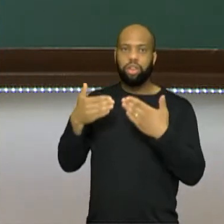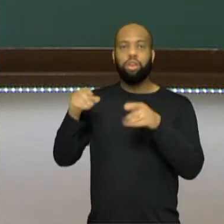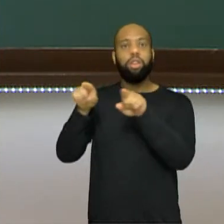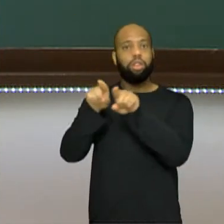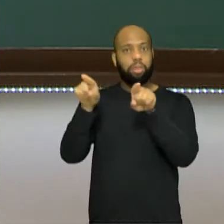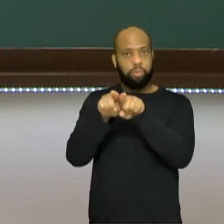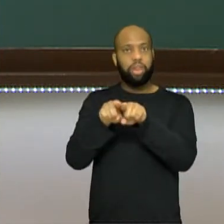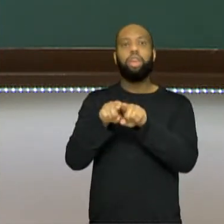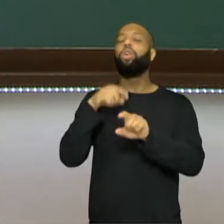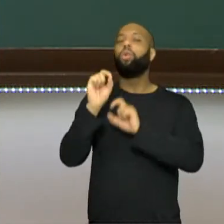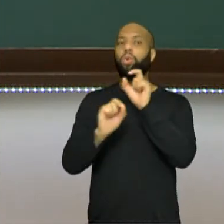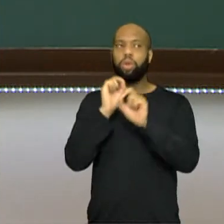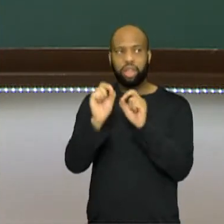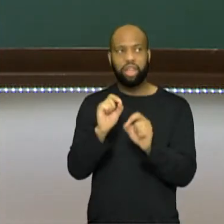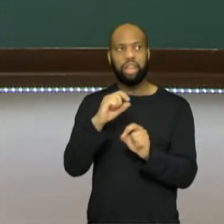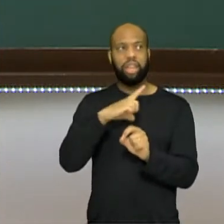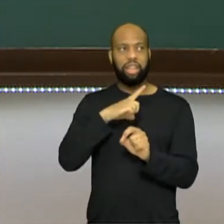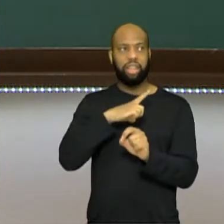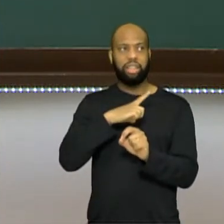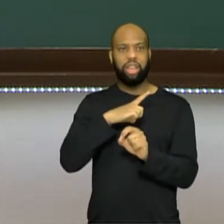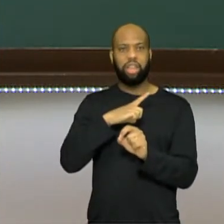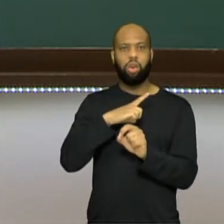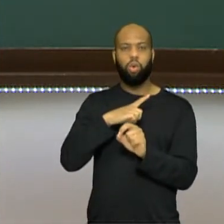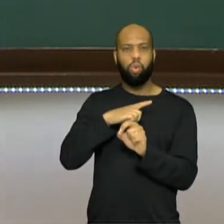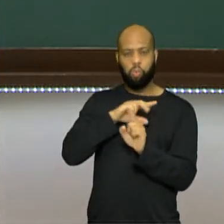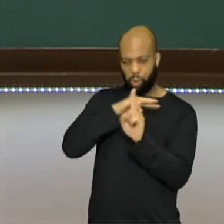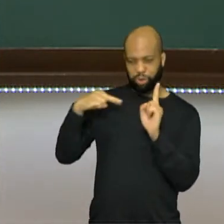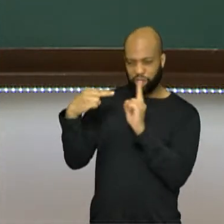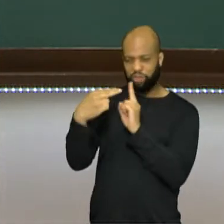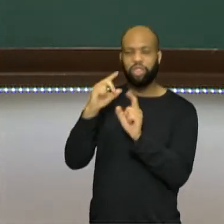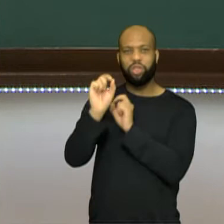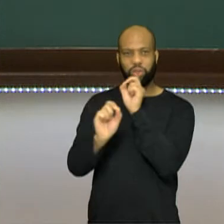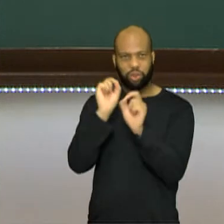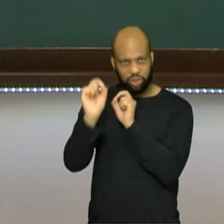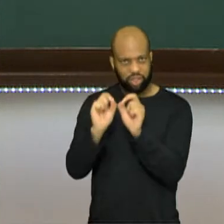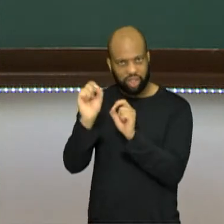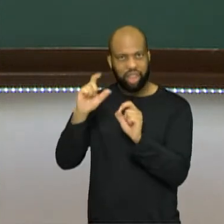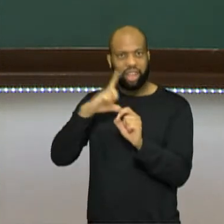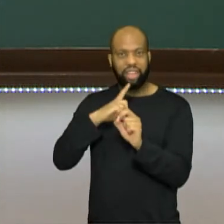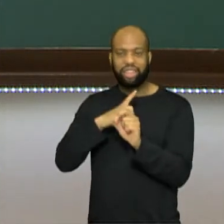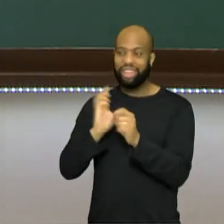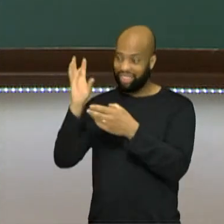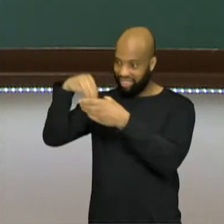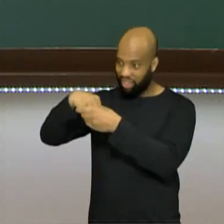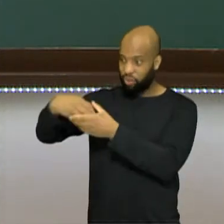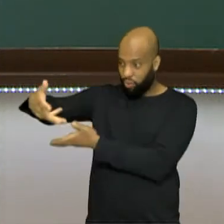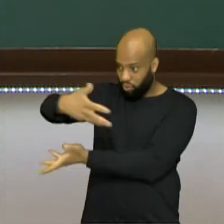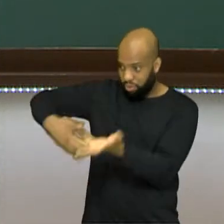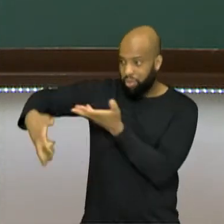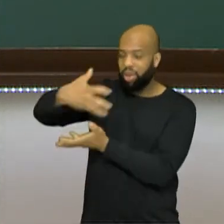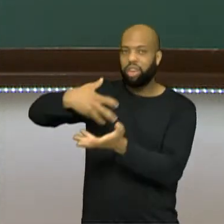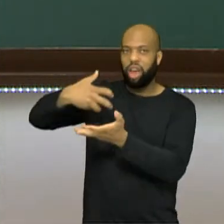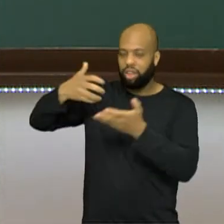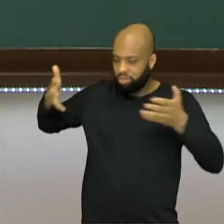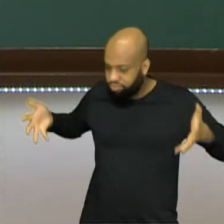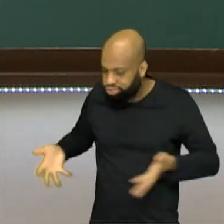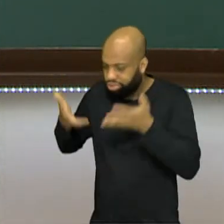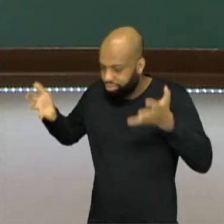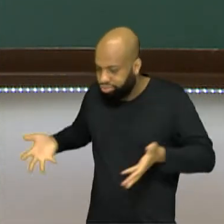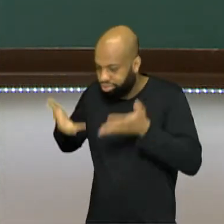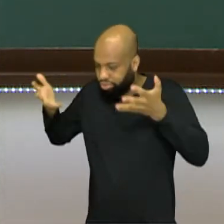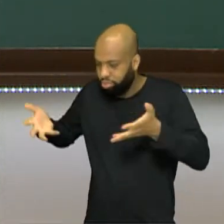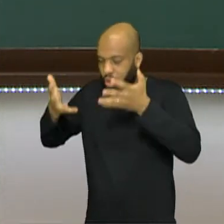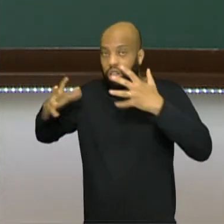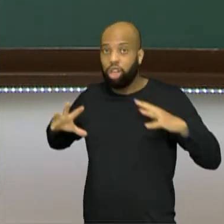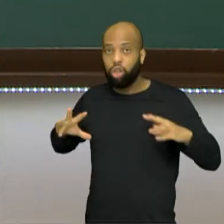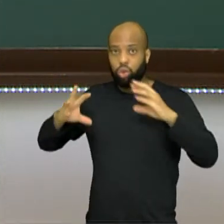ainda fecha a nossa perspectiva com o mercado interno que está em ascensão. Então junta